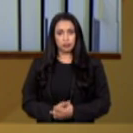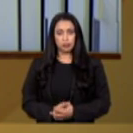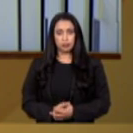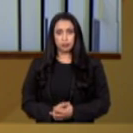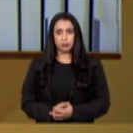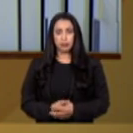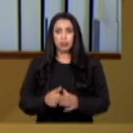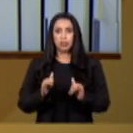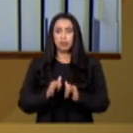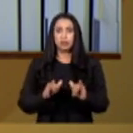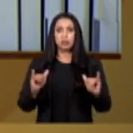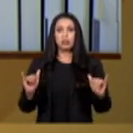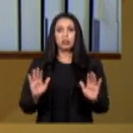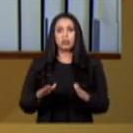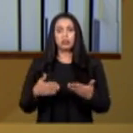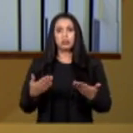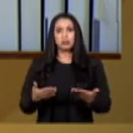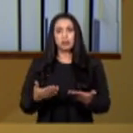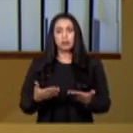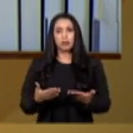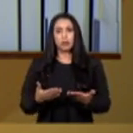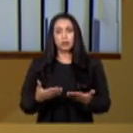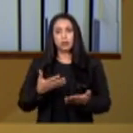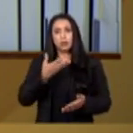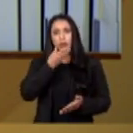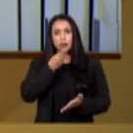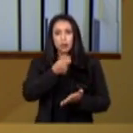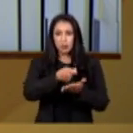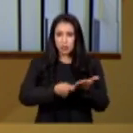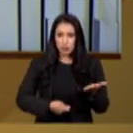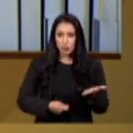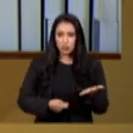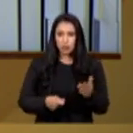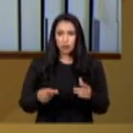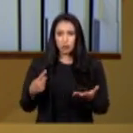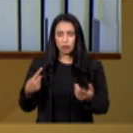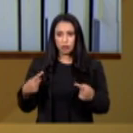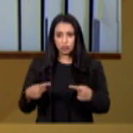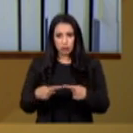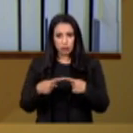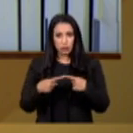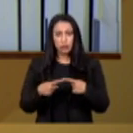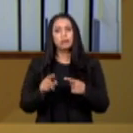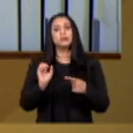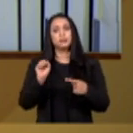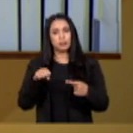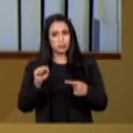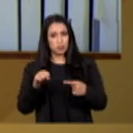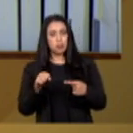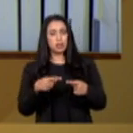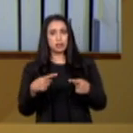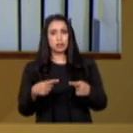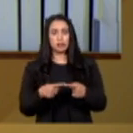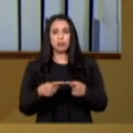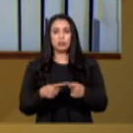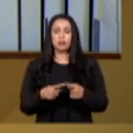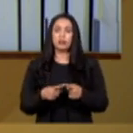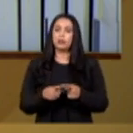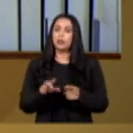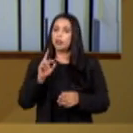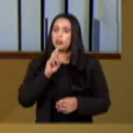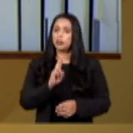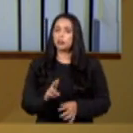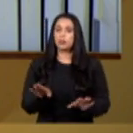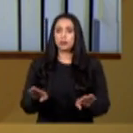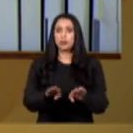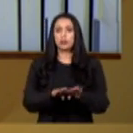claro então desde que ir menos barato está de acordo com a população deve estar de acordo pedra está proclamado o resultado